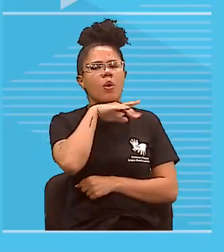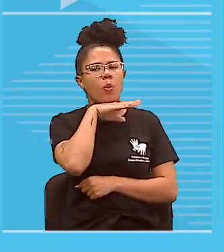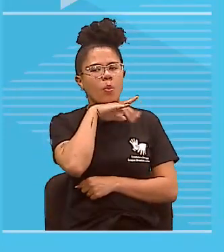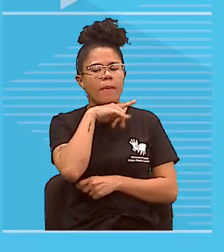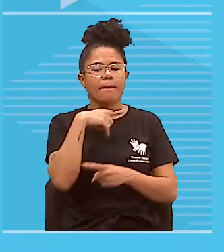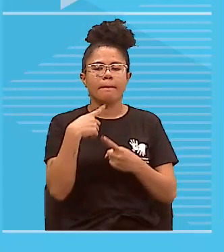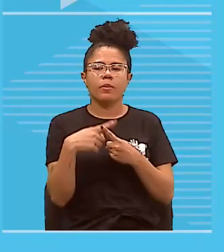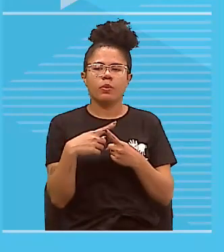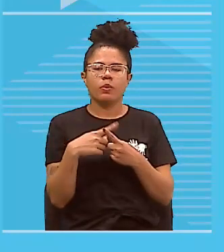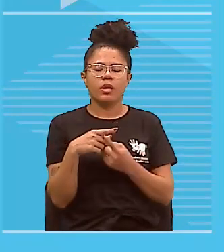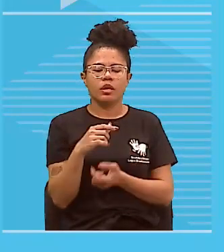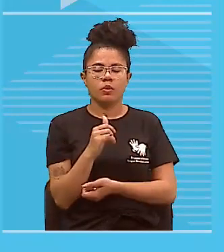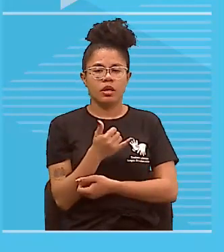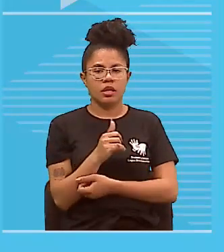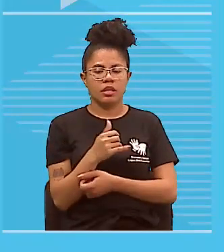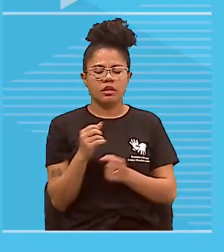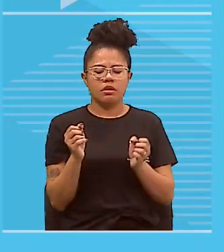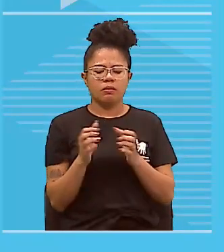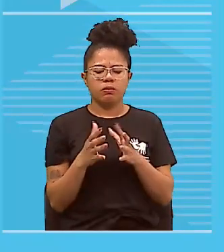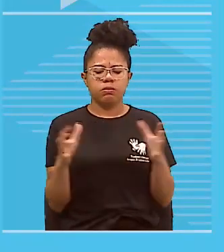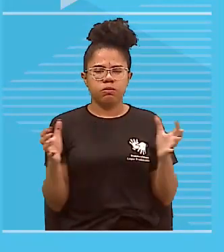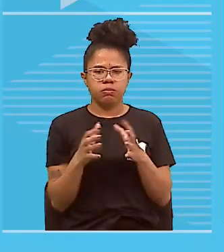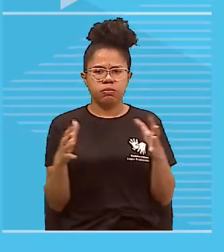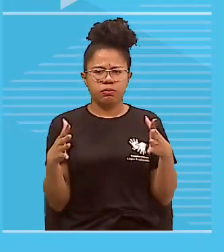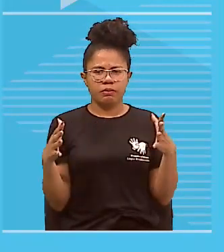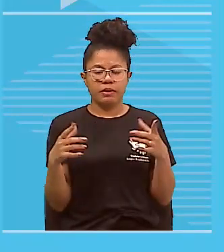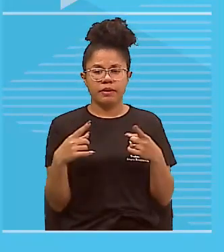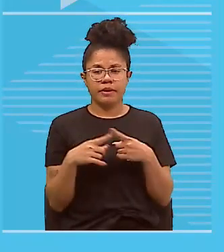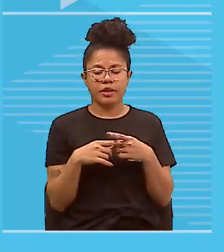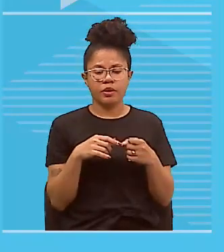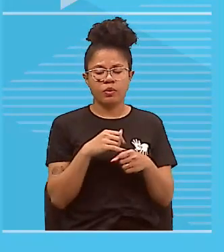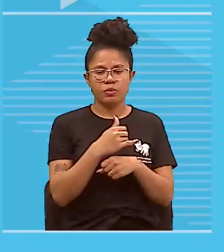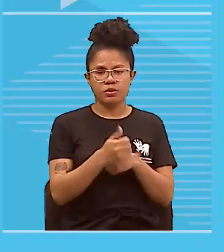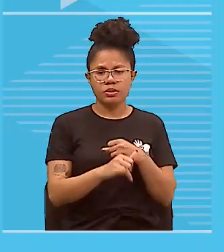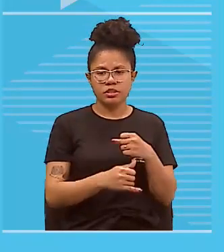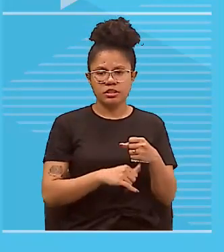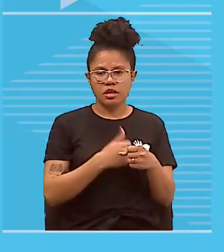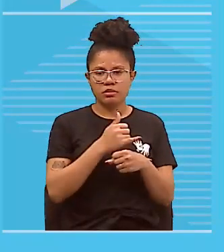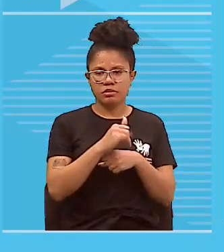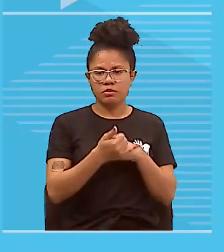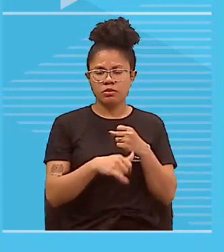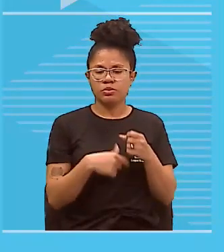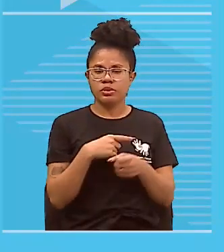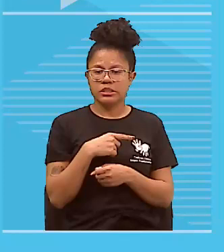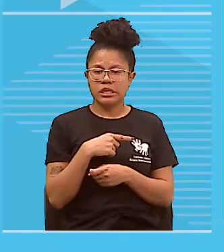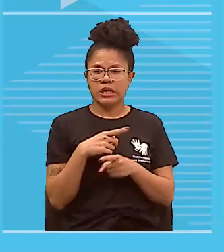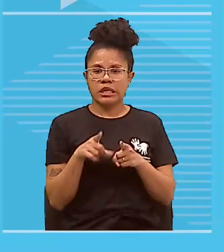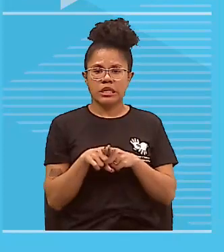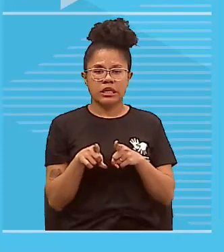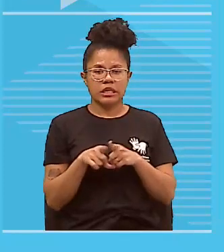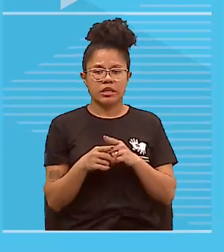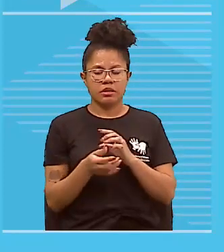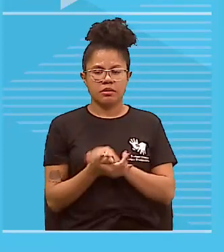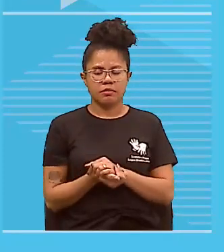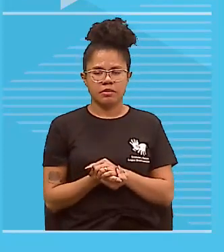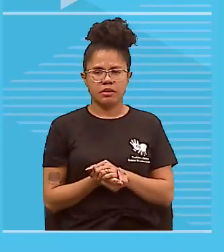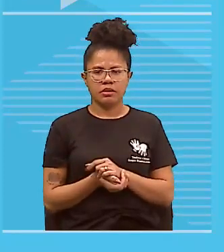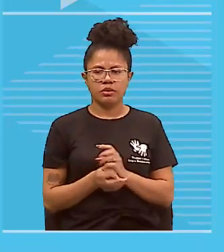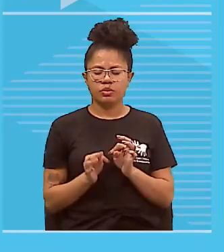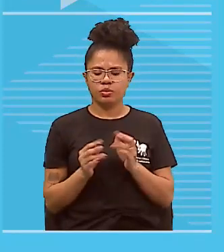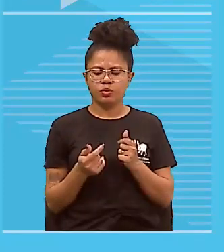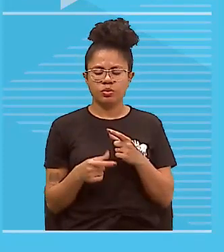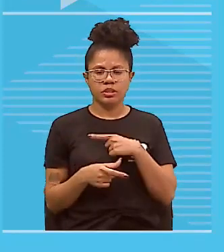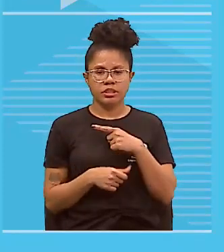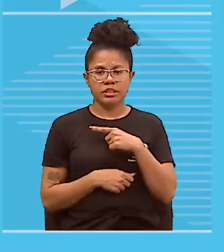a energia nuclear que os átomos se sustentam e, por consequência, todo o que deriva do